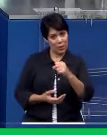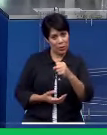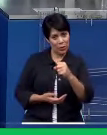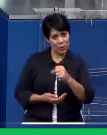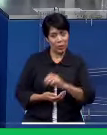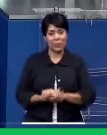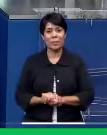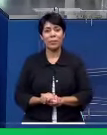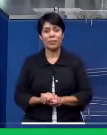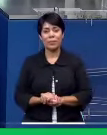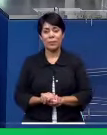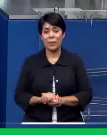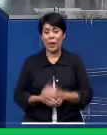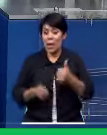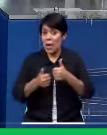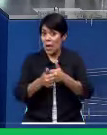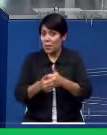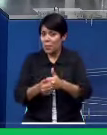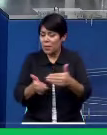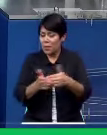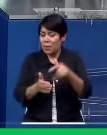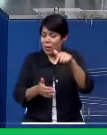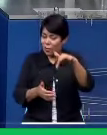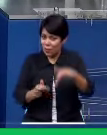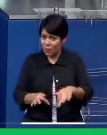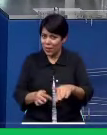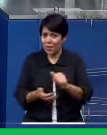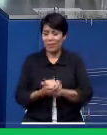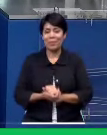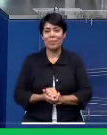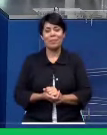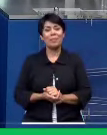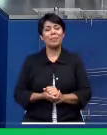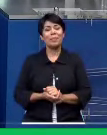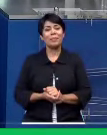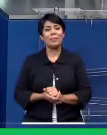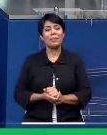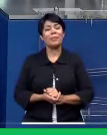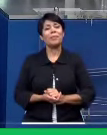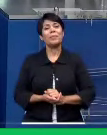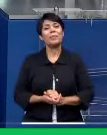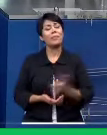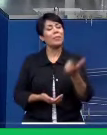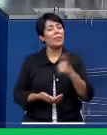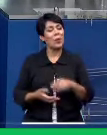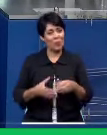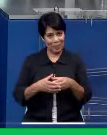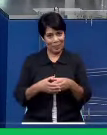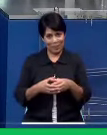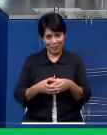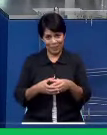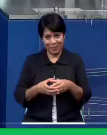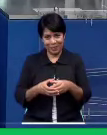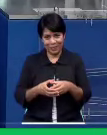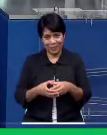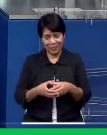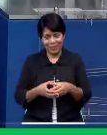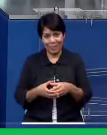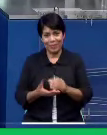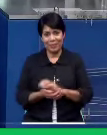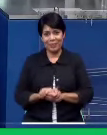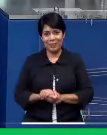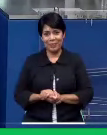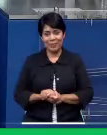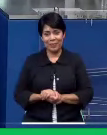58. Confira do início ao fim a sua aposta. Mega Sena é o grande clássico das loterias Caixa. Mais uma